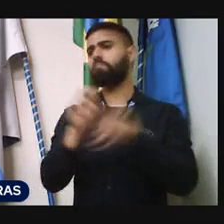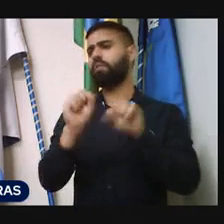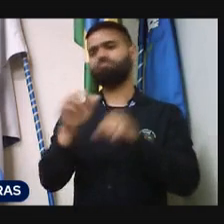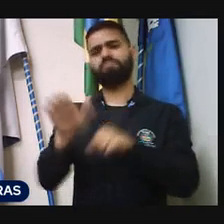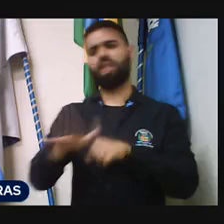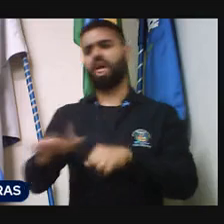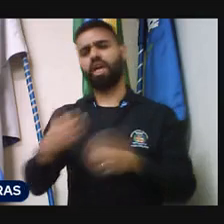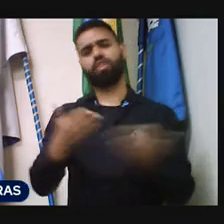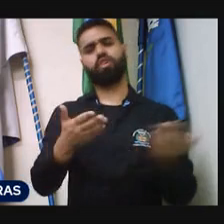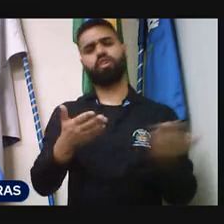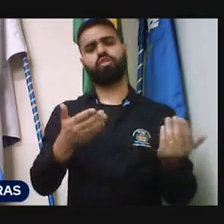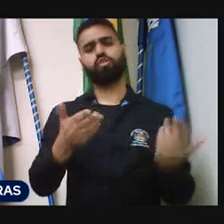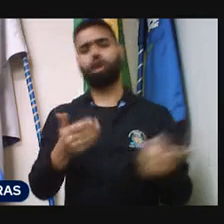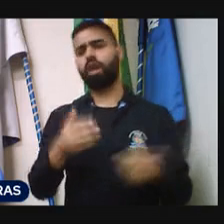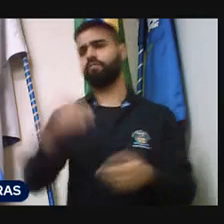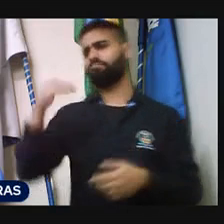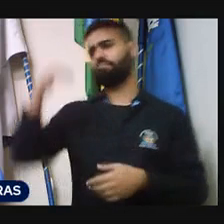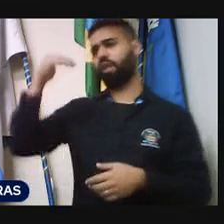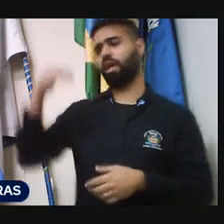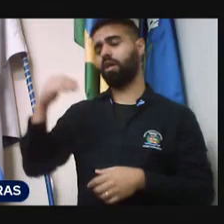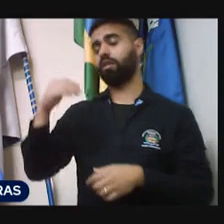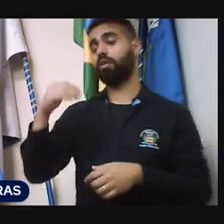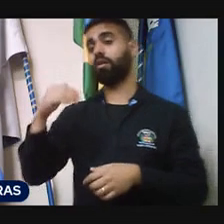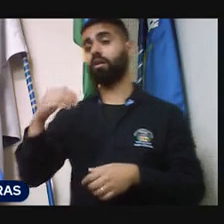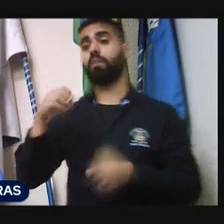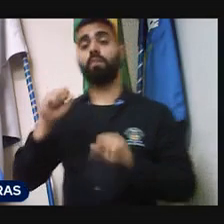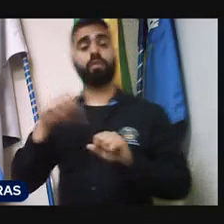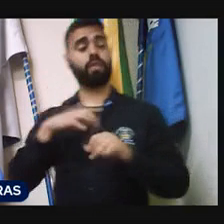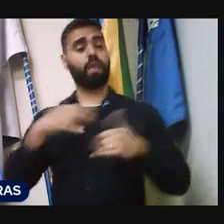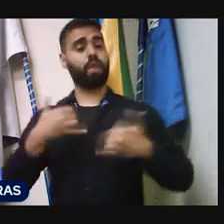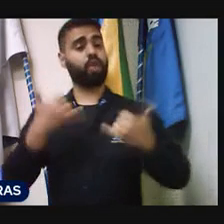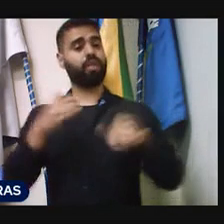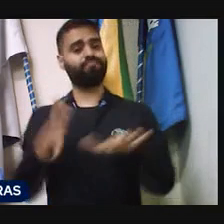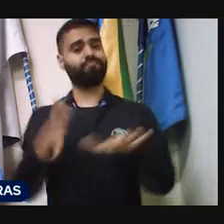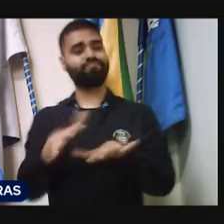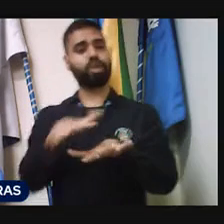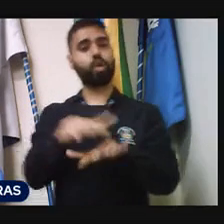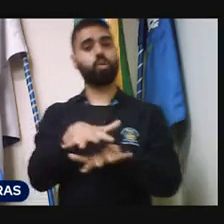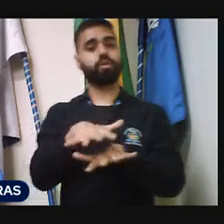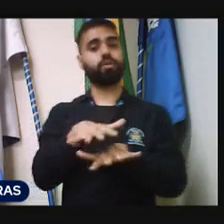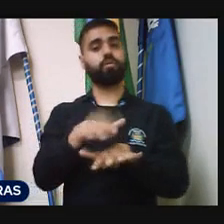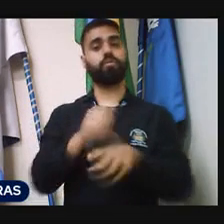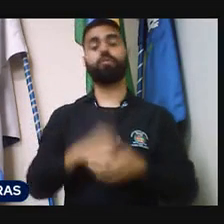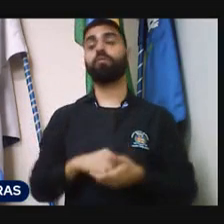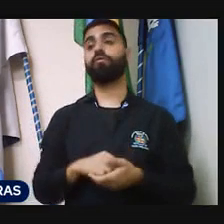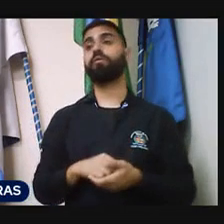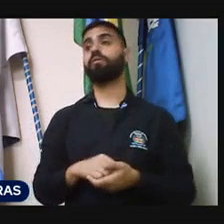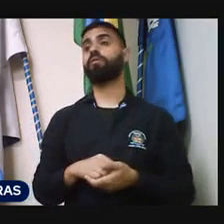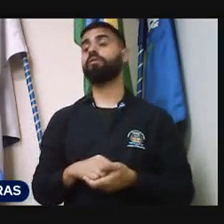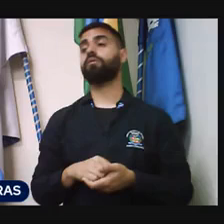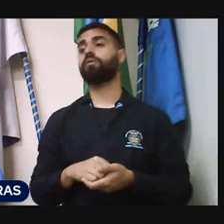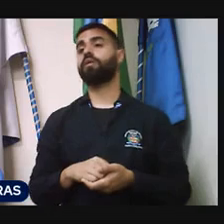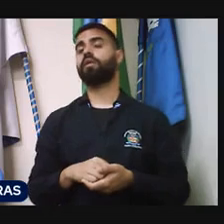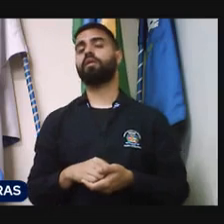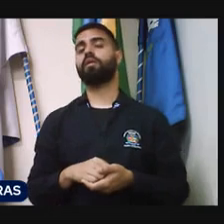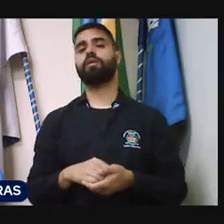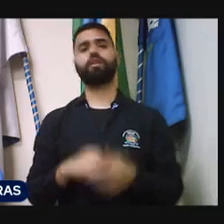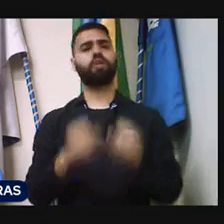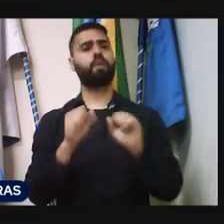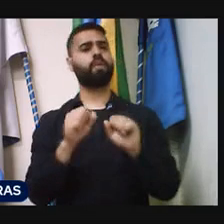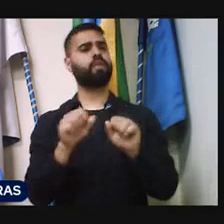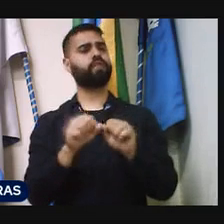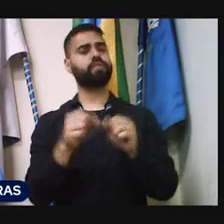crianças jovens adolescentes e adultos uma oportunidade de inclusão é uma oportunidade desde poder está